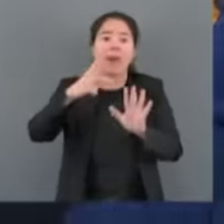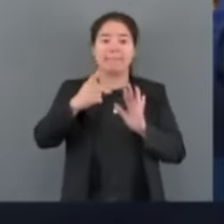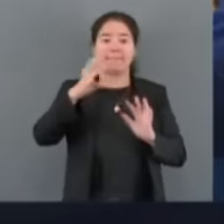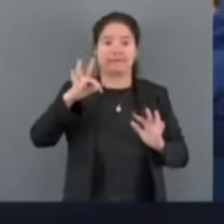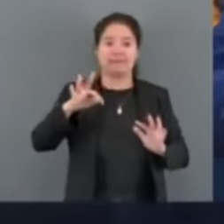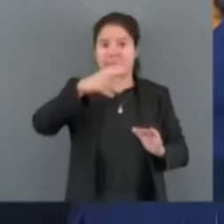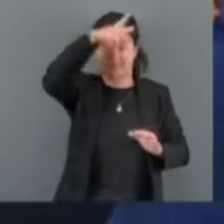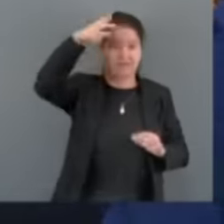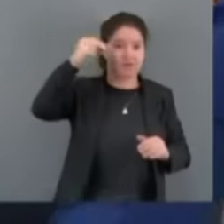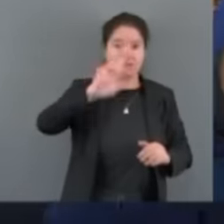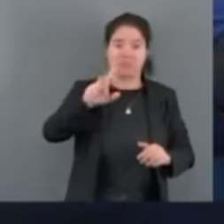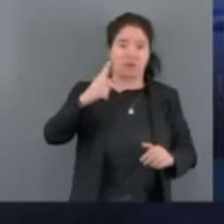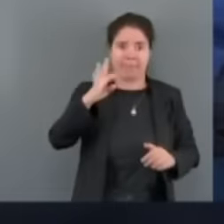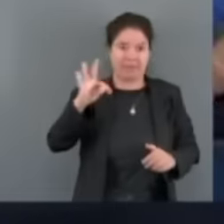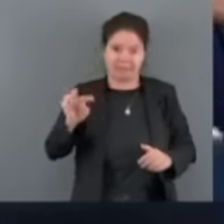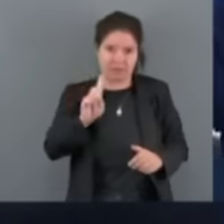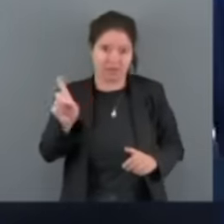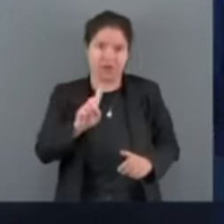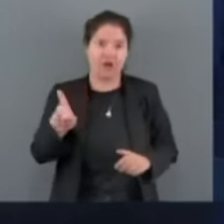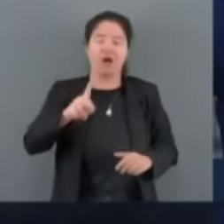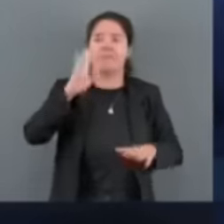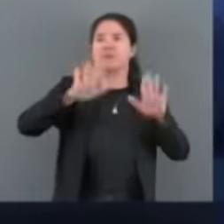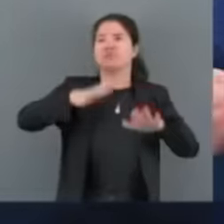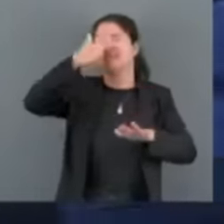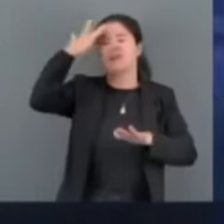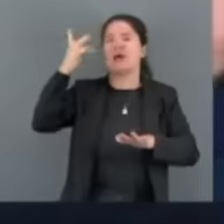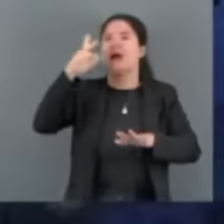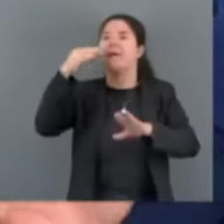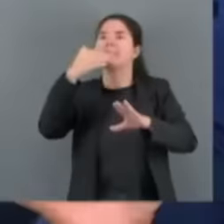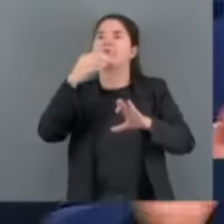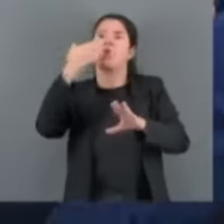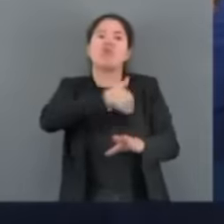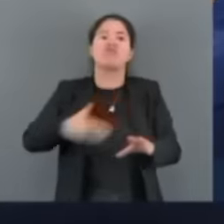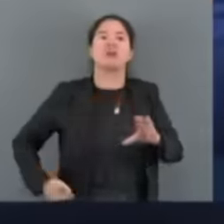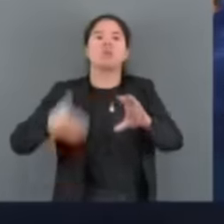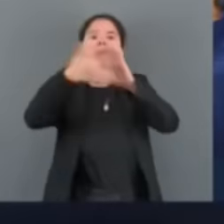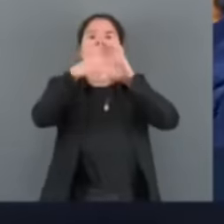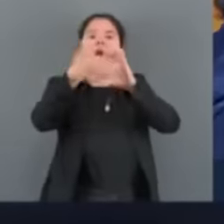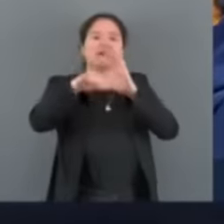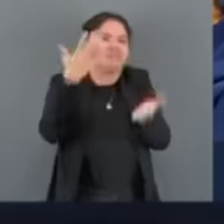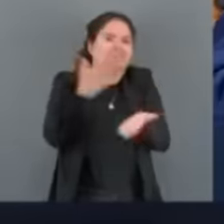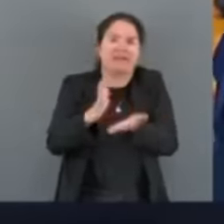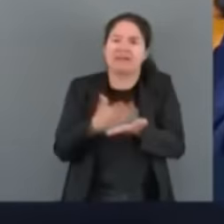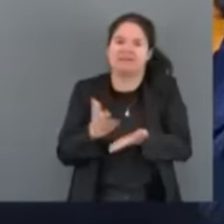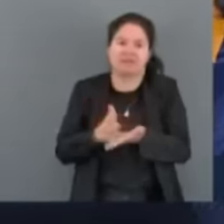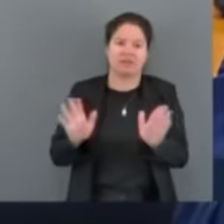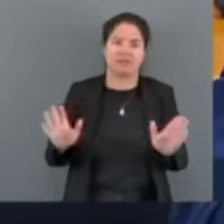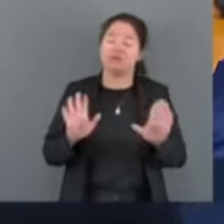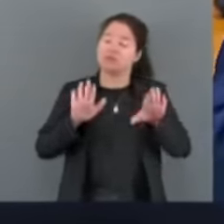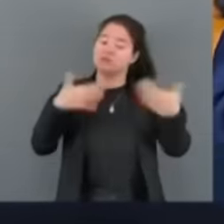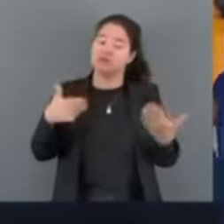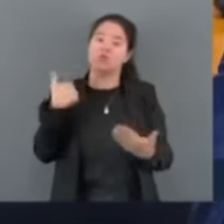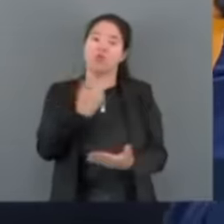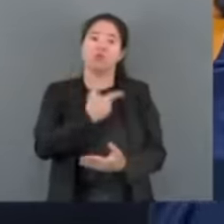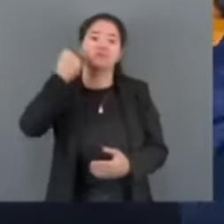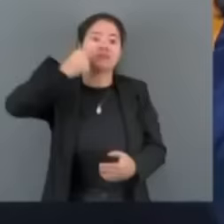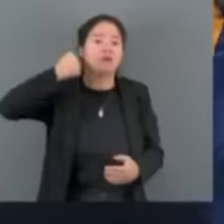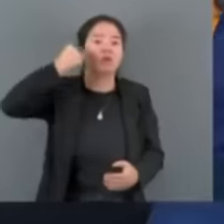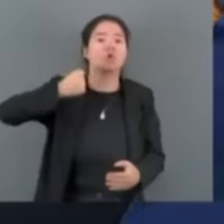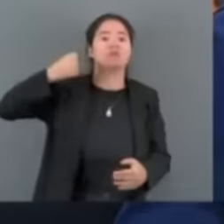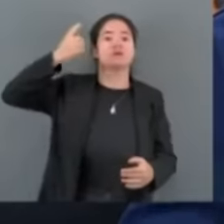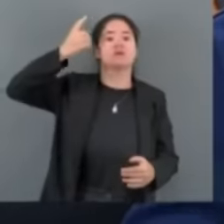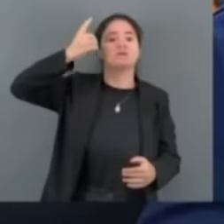Então, que essa situação que fala que às vezes manda porque é do governo, que não tem nada disso. Então, cabe a nós aqui, os senadores, os